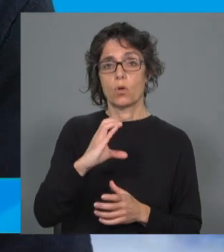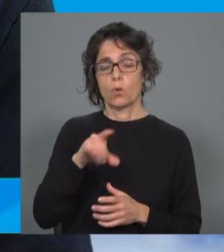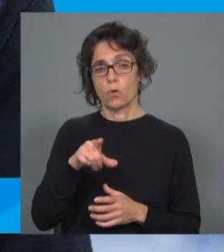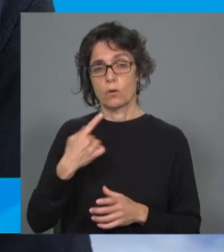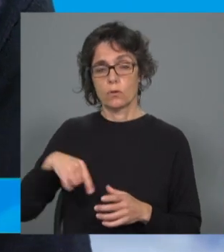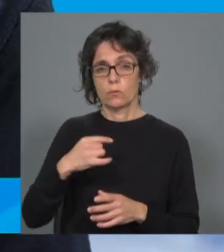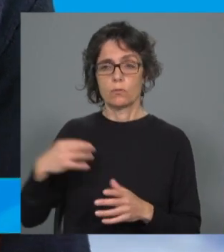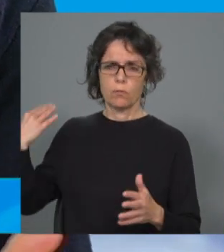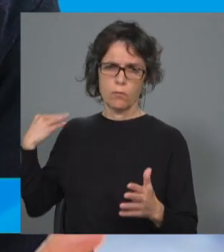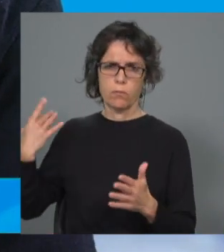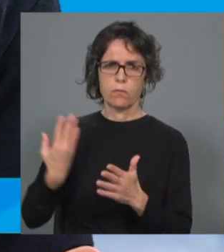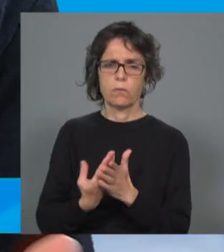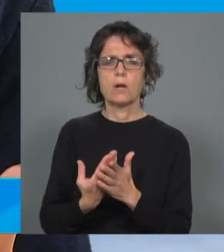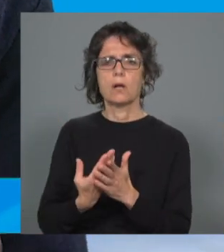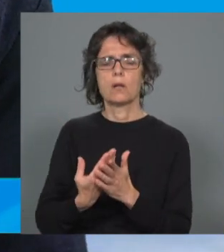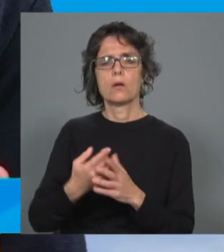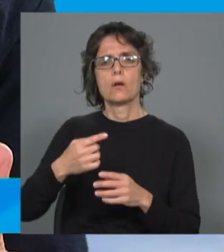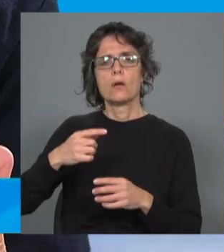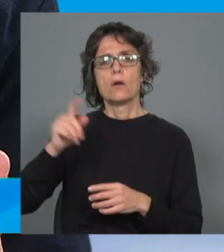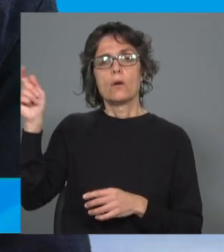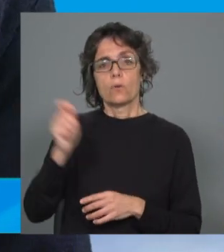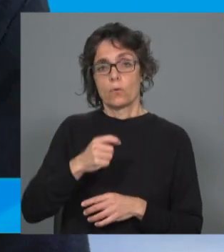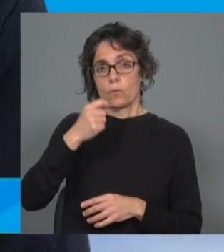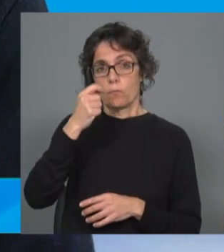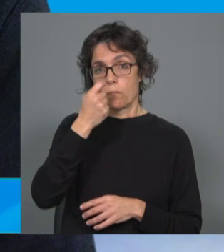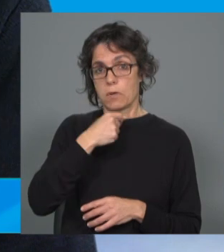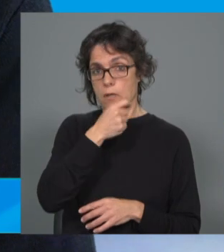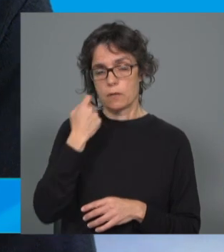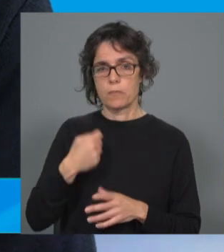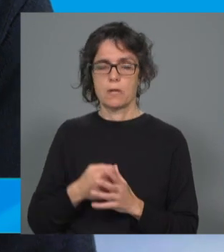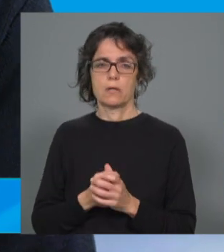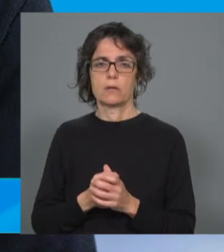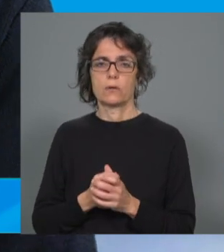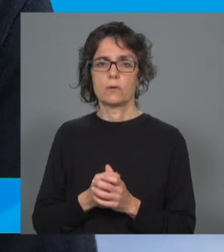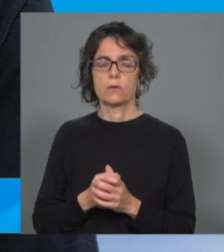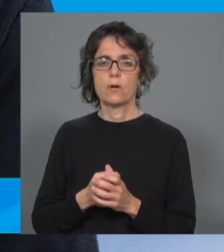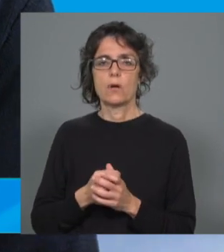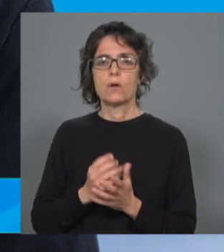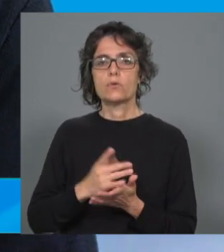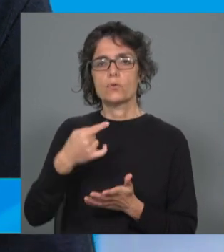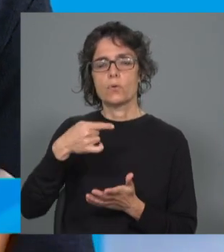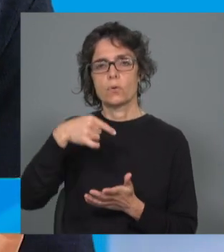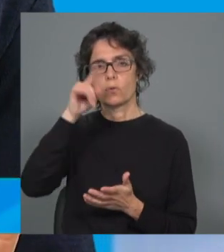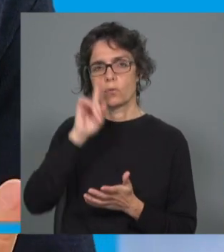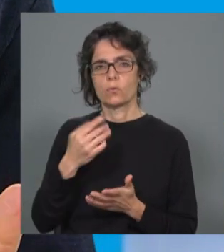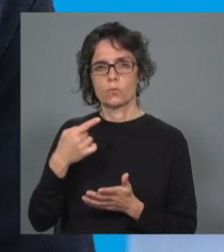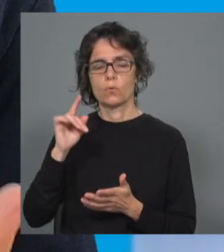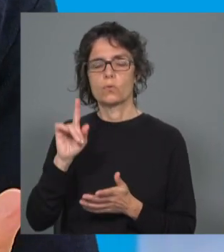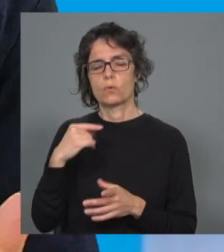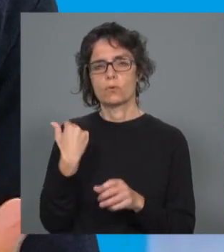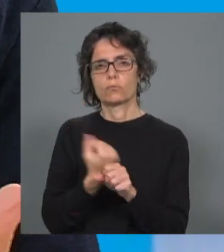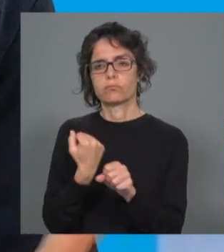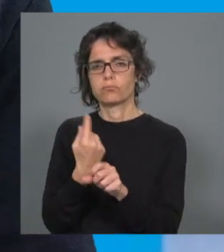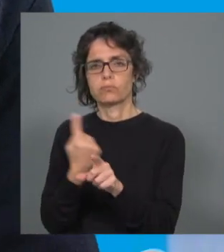anos, que durante o mês de maio, não propriamente no primeiro dia, realiza várias atividades que